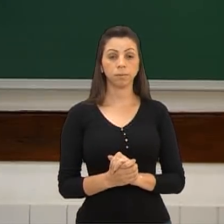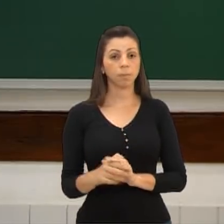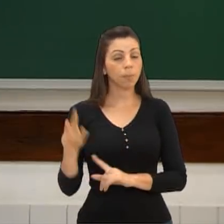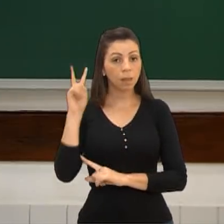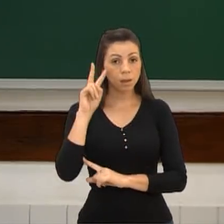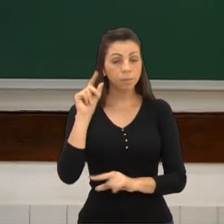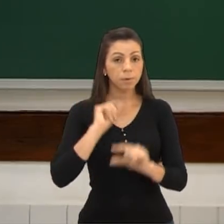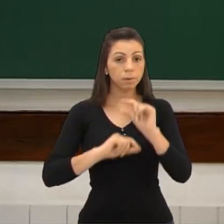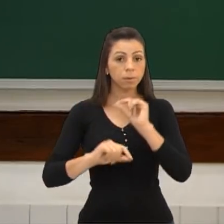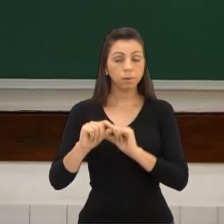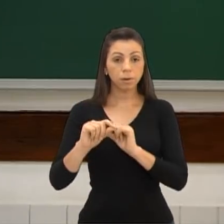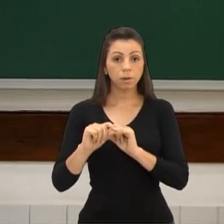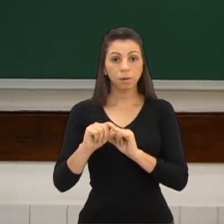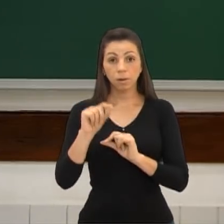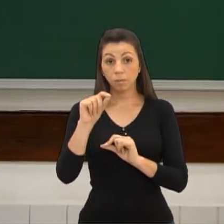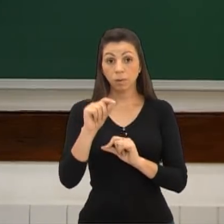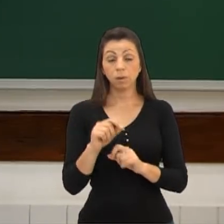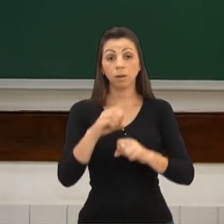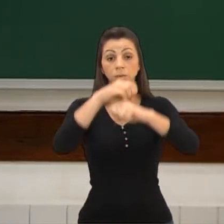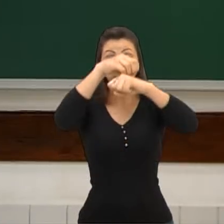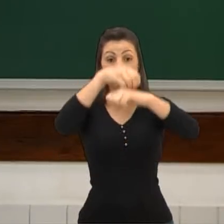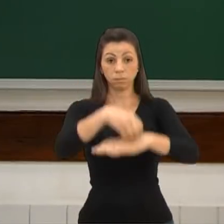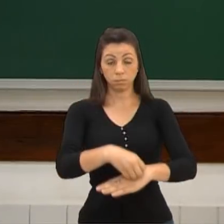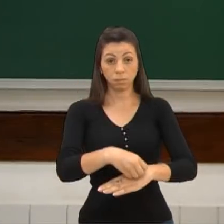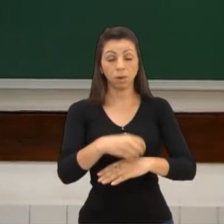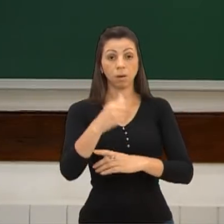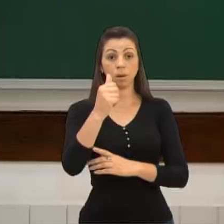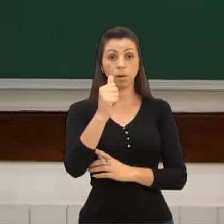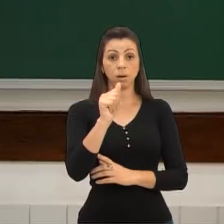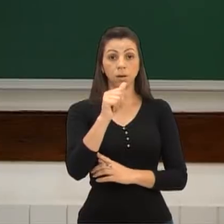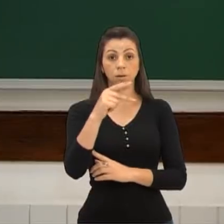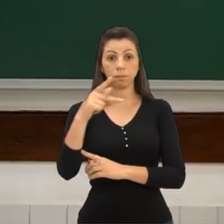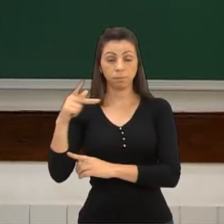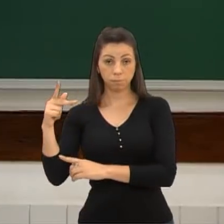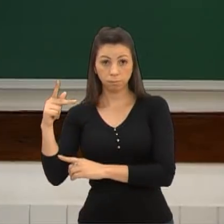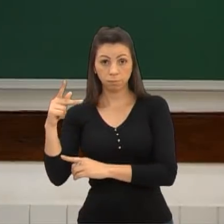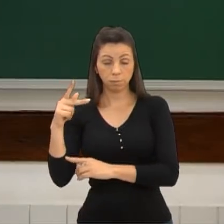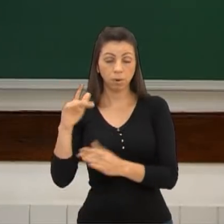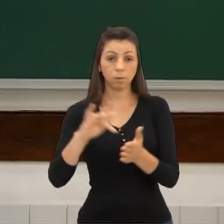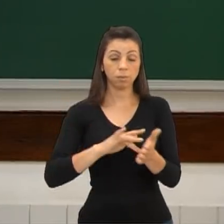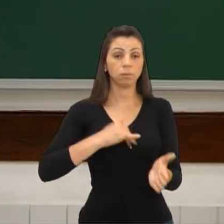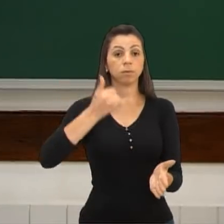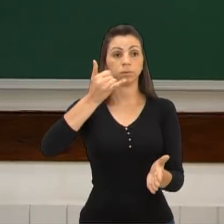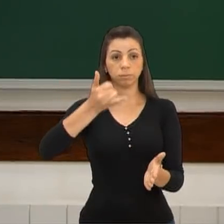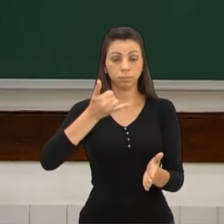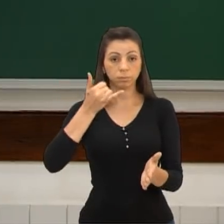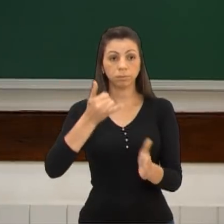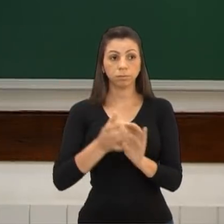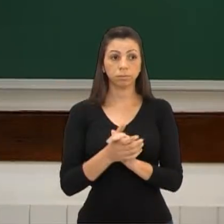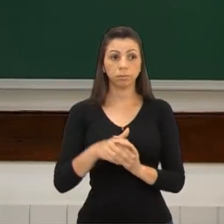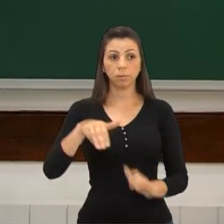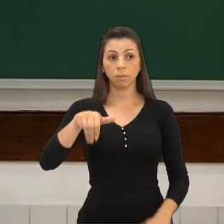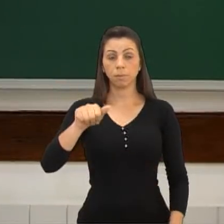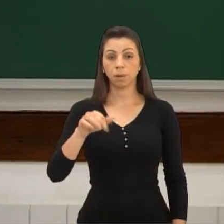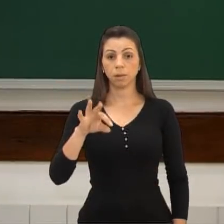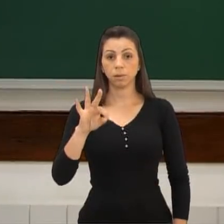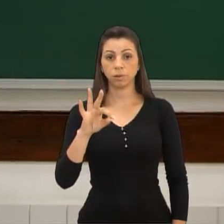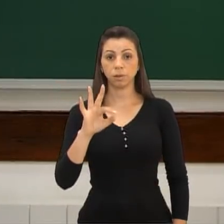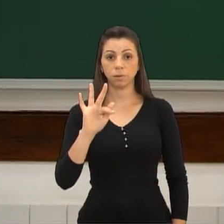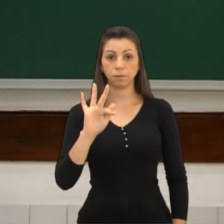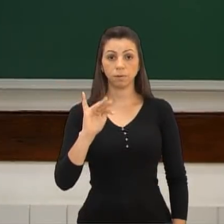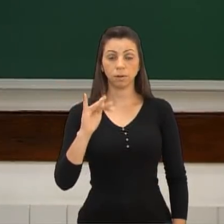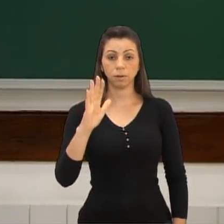Lembrando então, quem não fez a instalação do aplicativo, baixe o aplicativo no celular, e quem não tem o